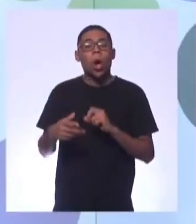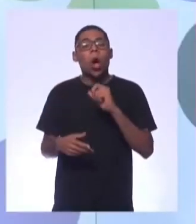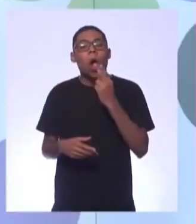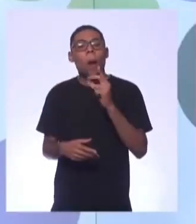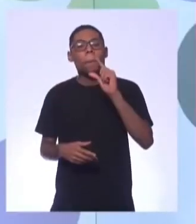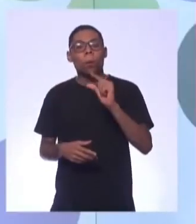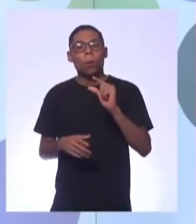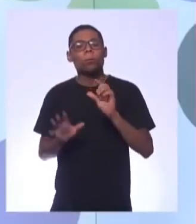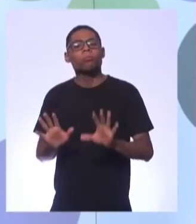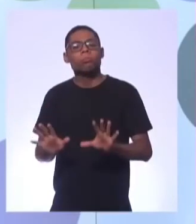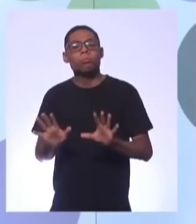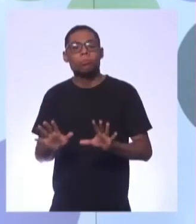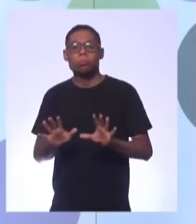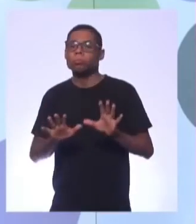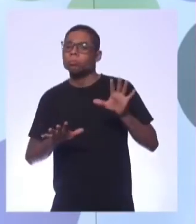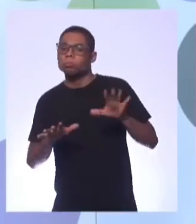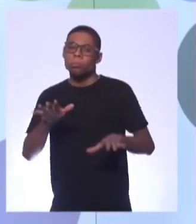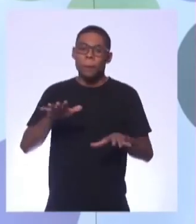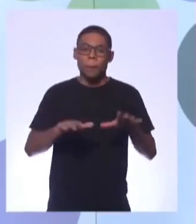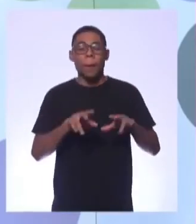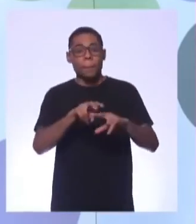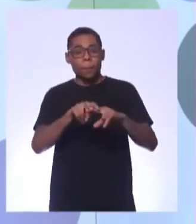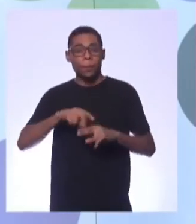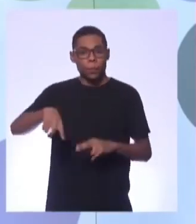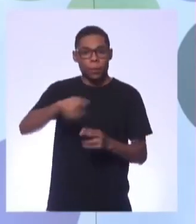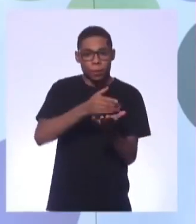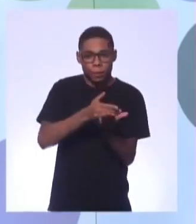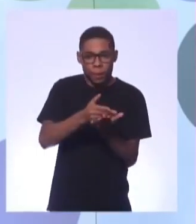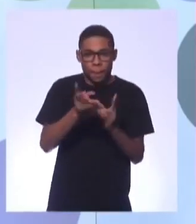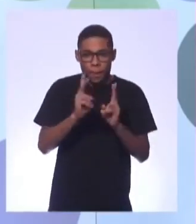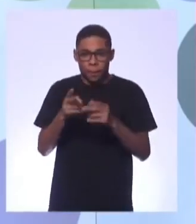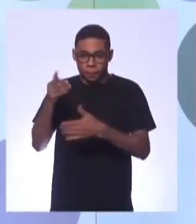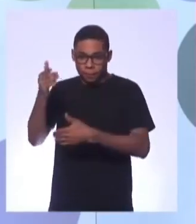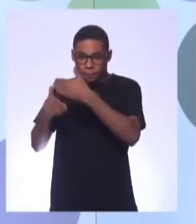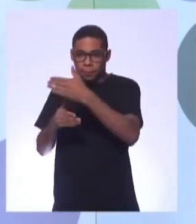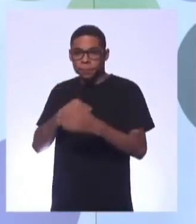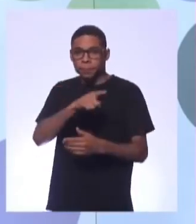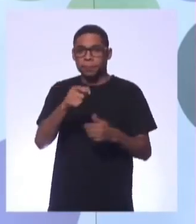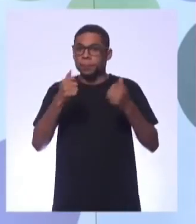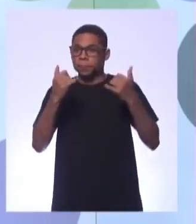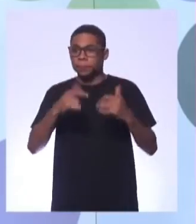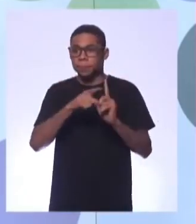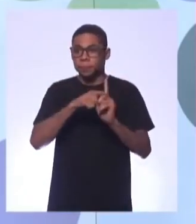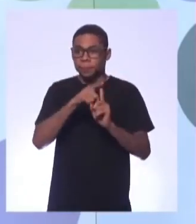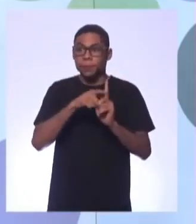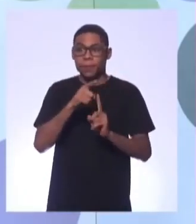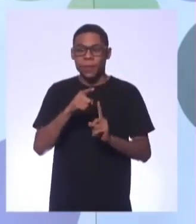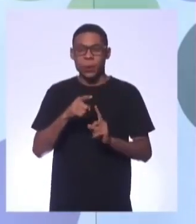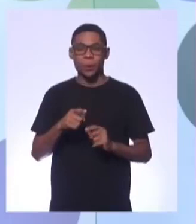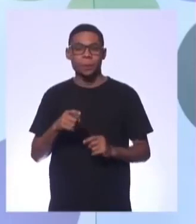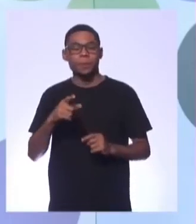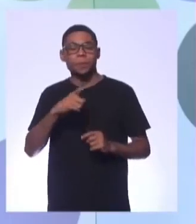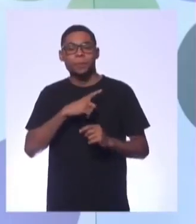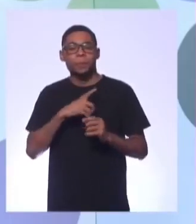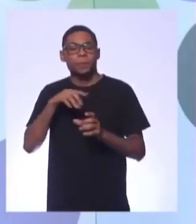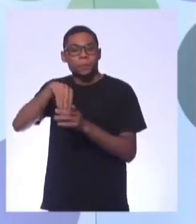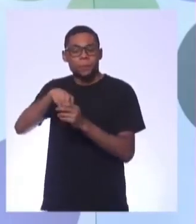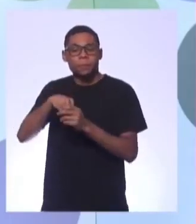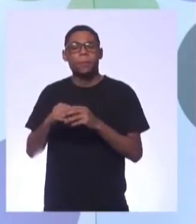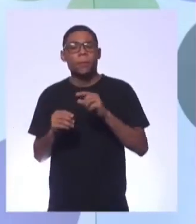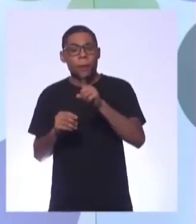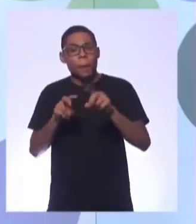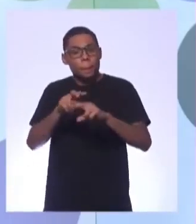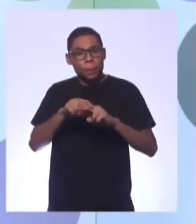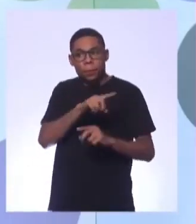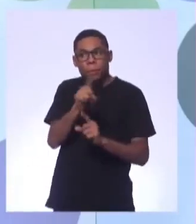pouco agitadas, né? Isso mesmo. Né? Por isso que a gente, quando iniciou no slide, né, definimos a temperatura como grau médio de agitação. Como não tem como verificar